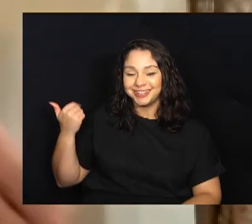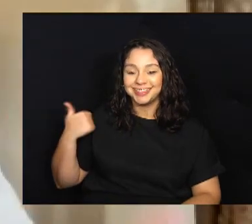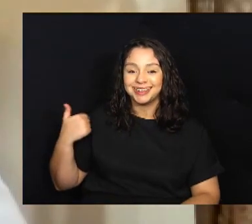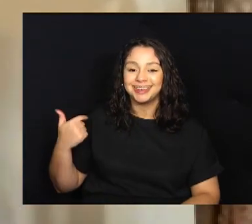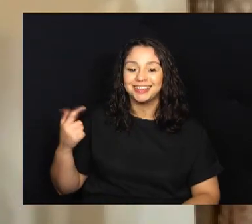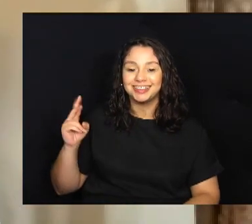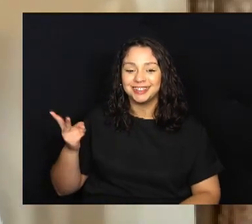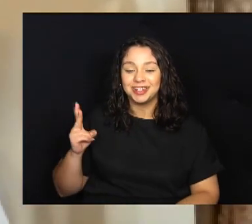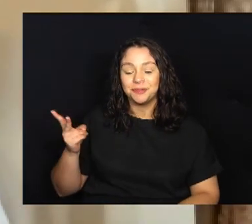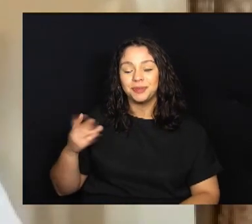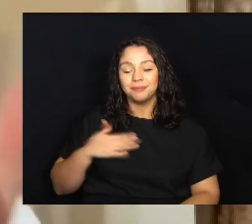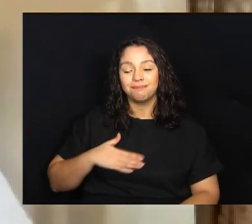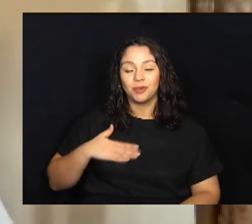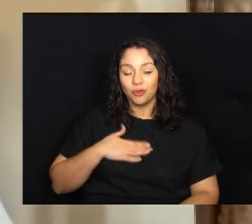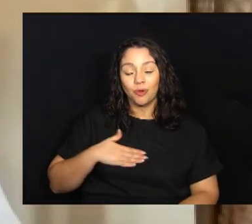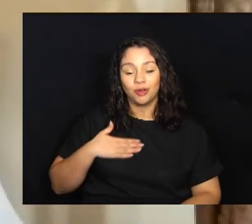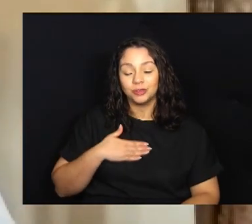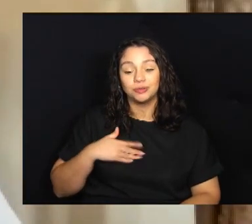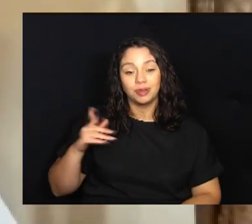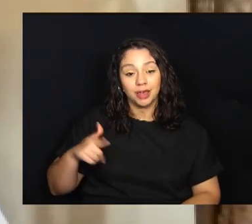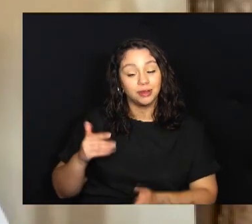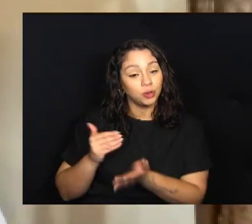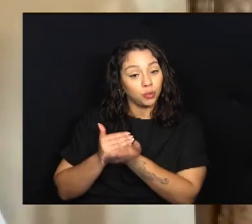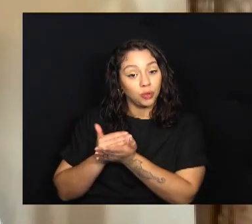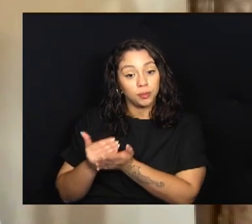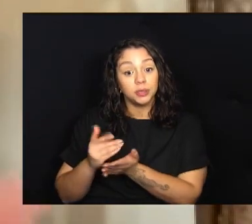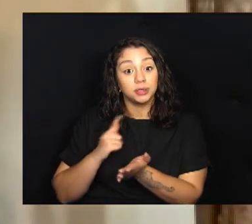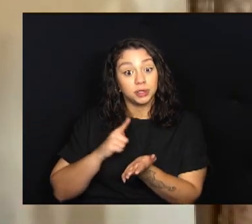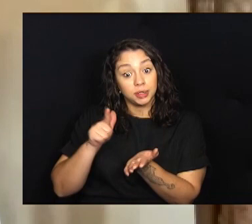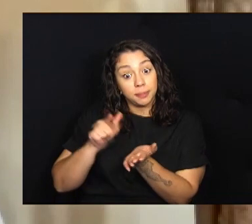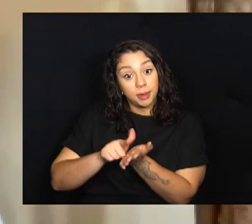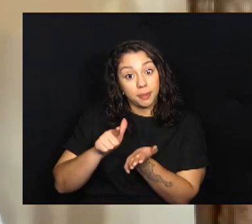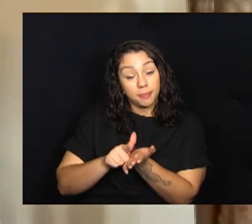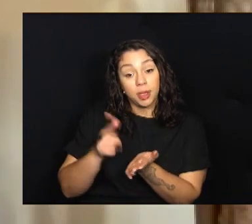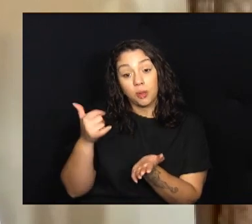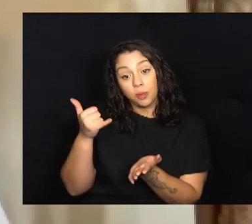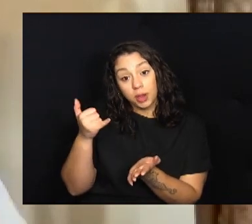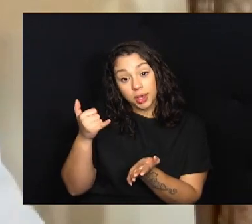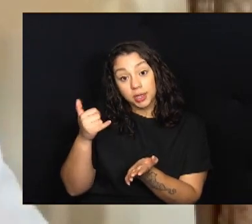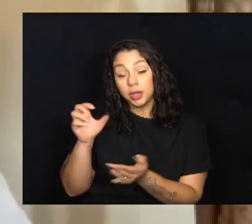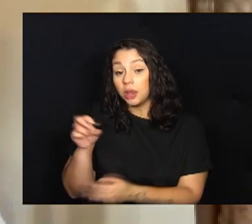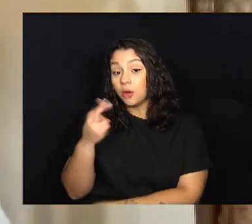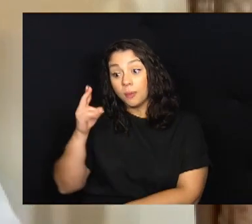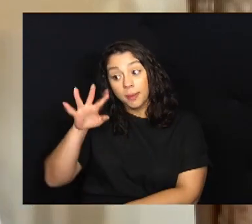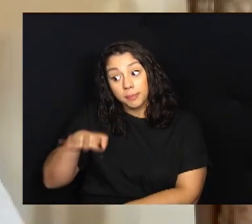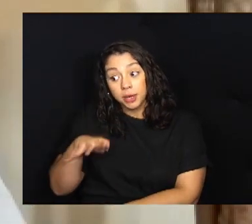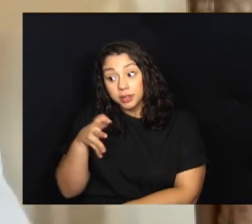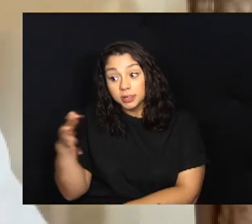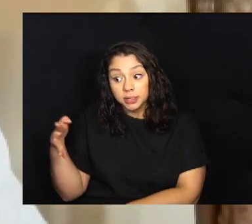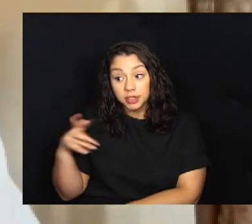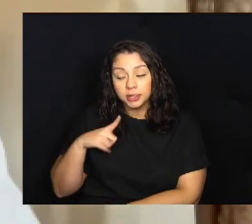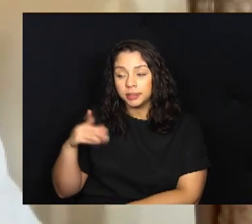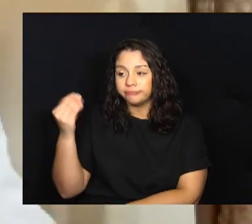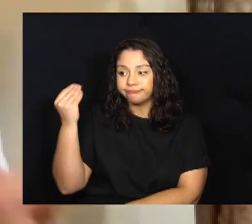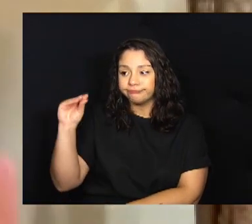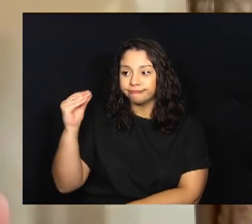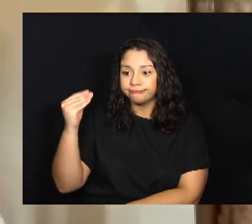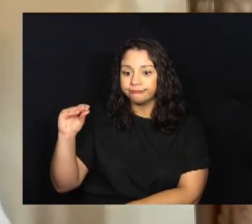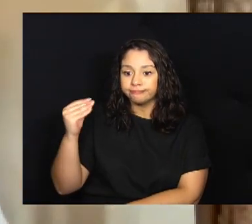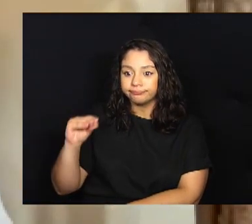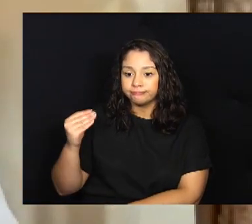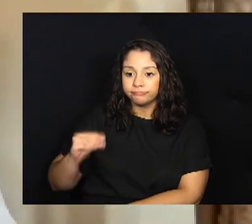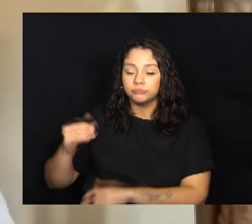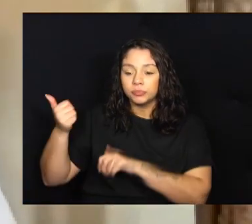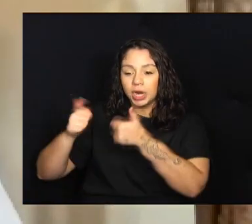eu considero importante, no começo, usar papel e caneta, uma planilha de guia, para que você possa fazer ali uma